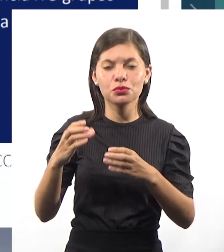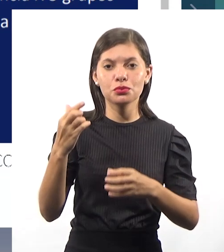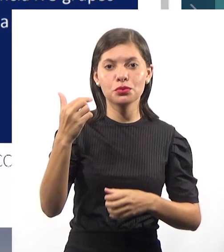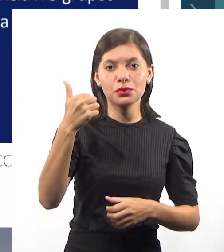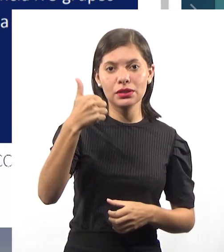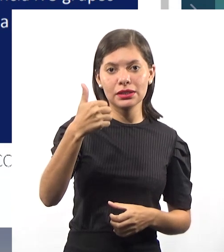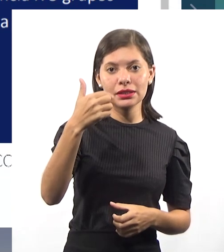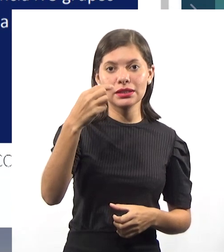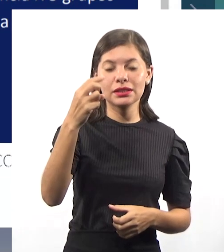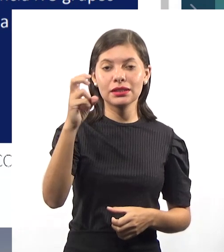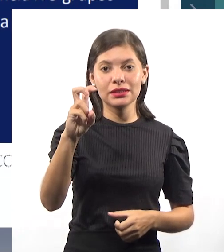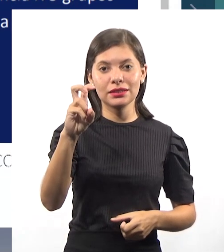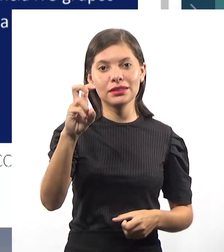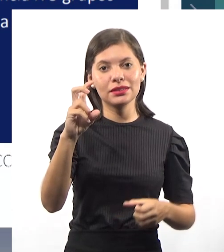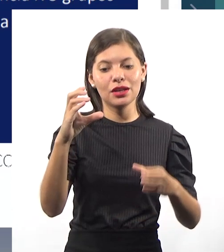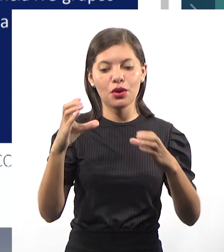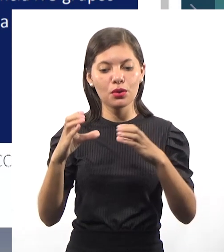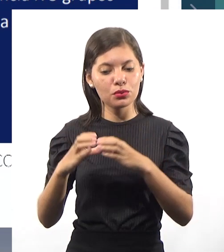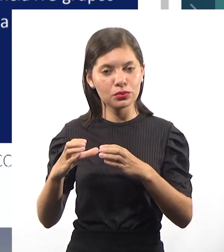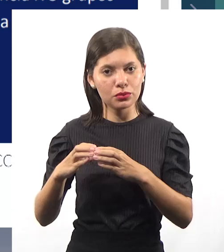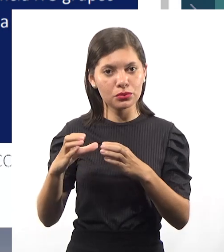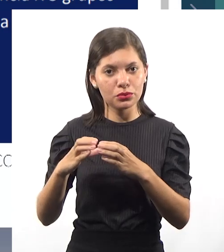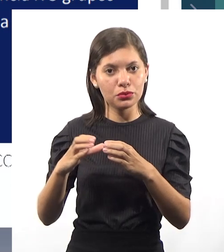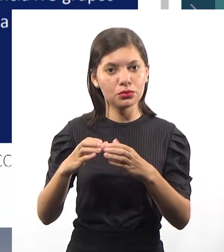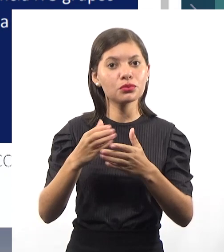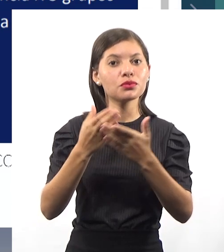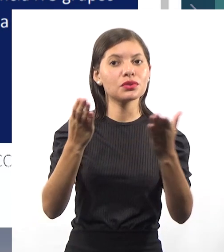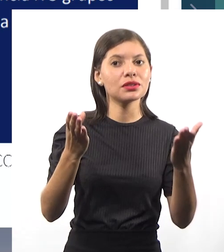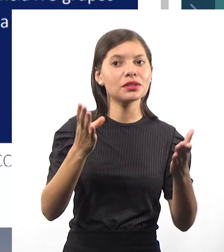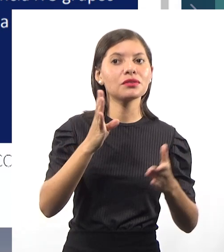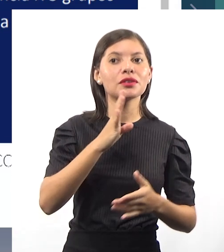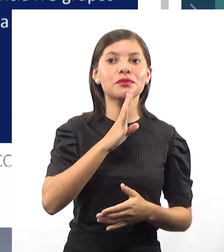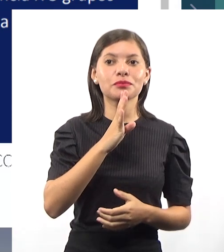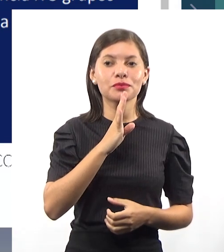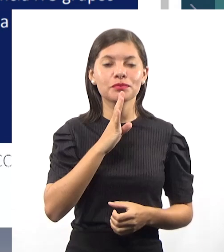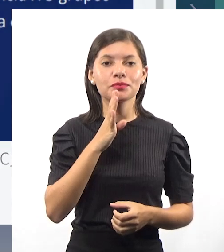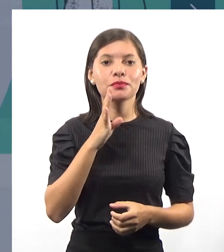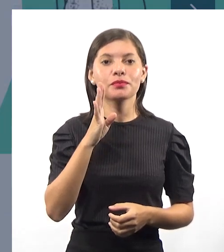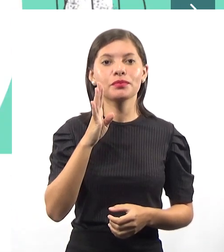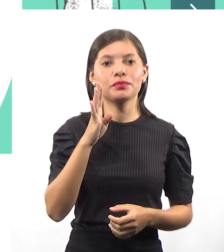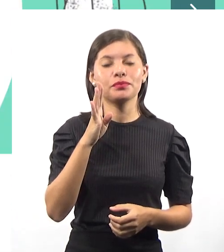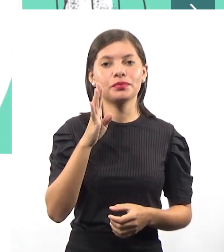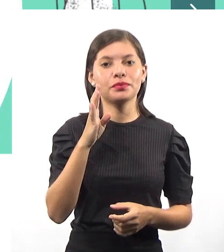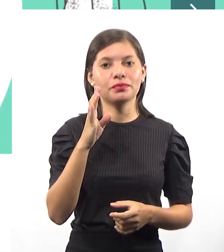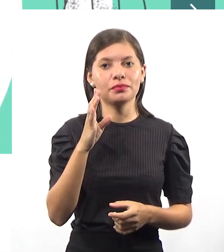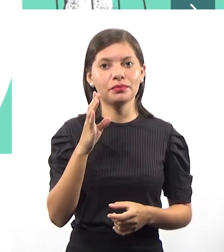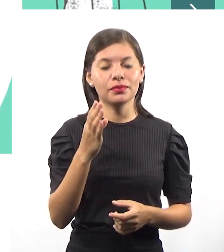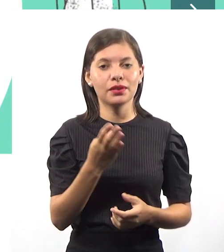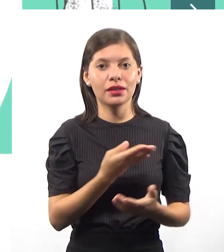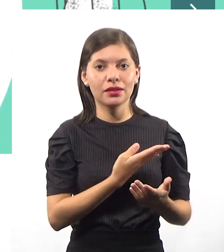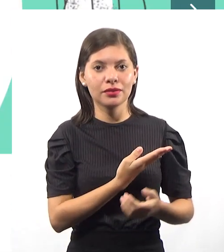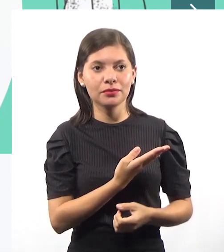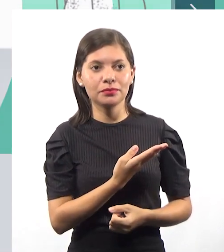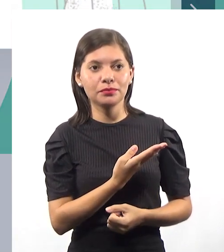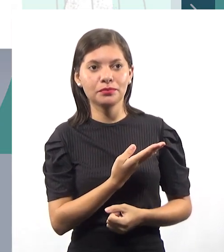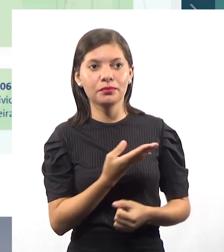estão agrupados em 15 conjuntos. E são esses 15 conjuntos que você vai verificar lá na